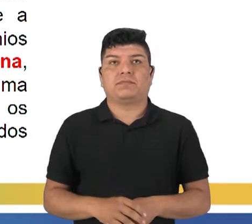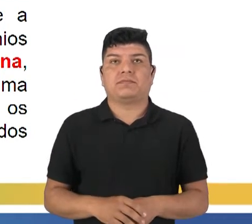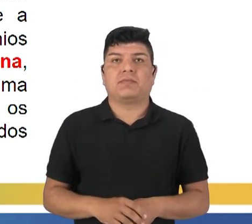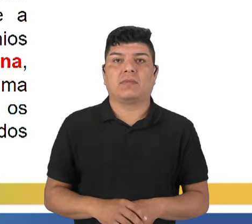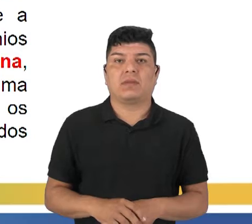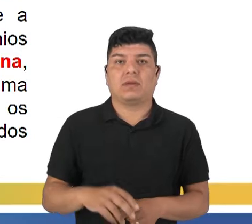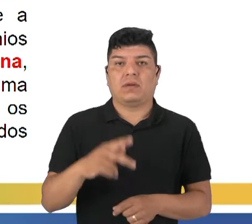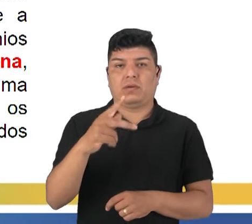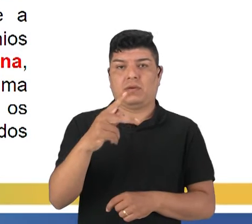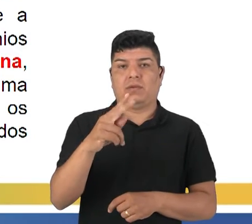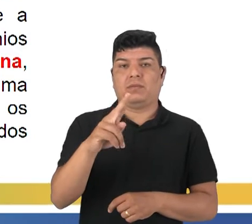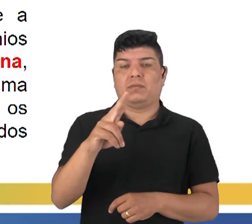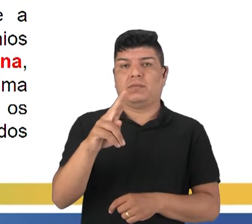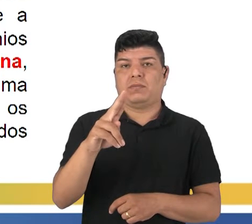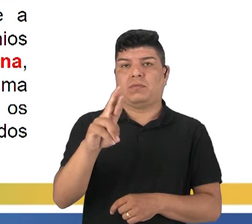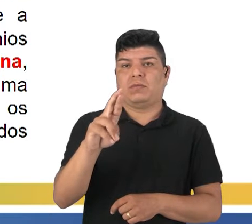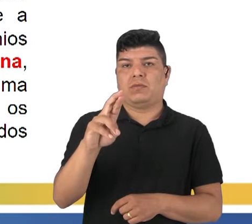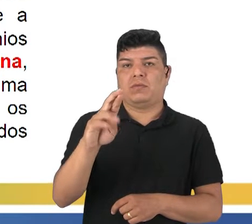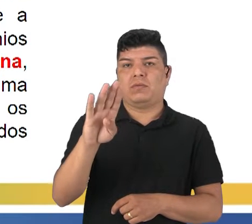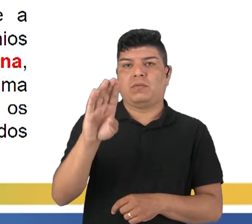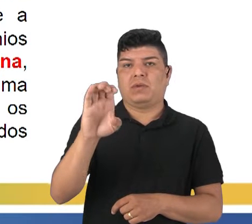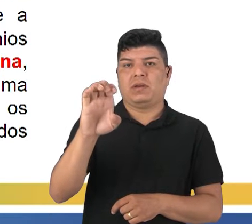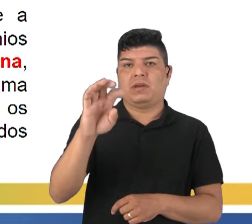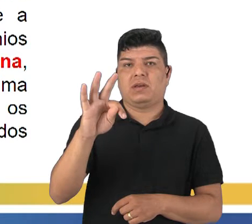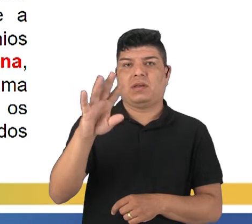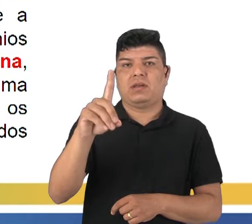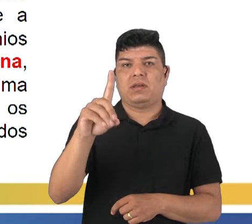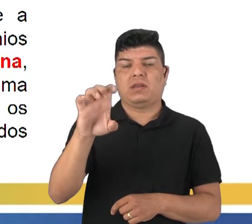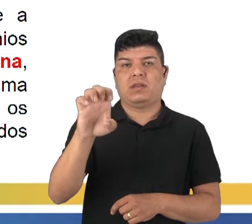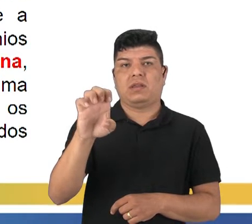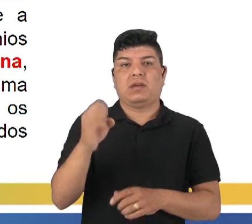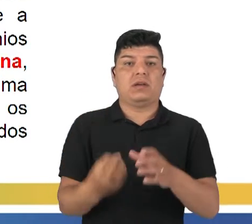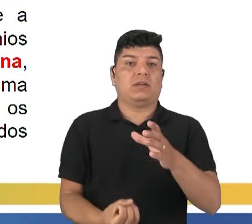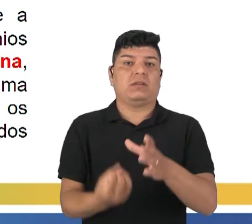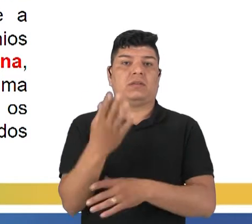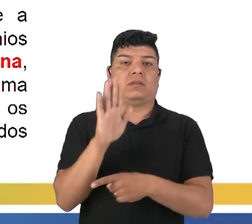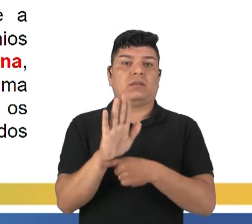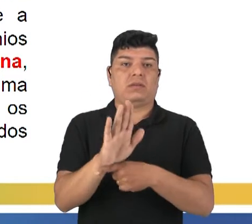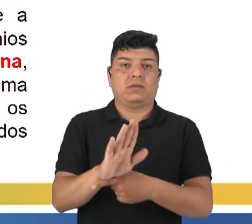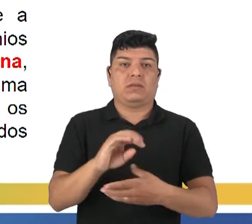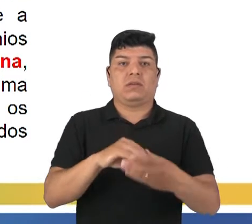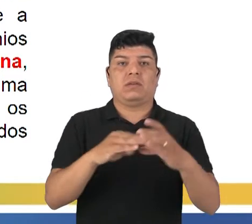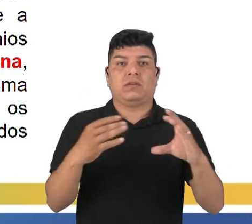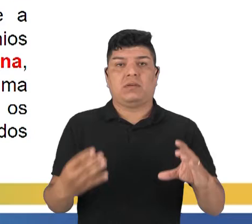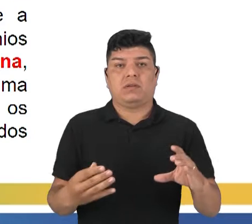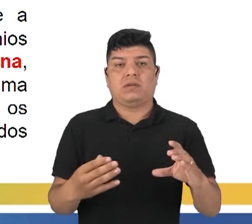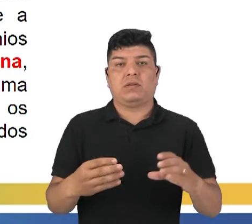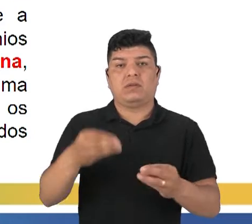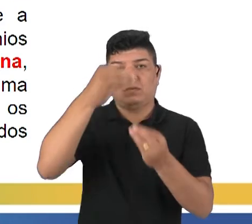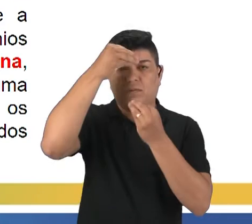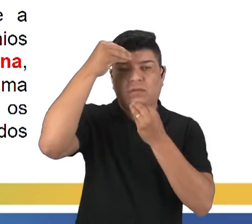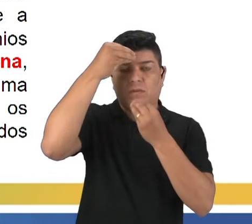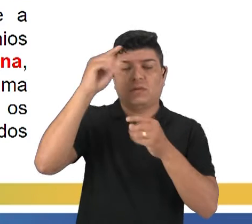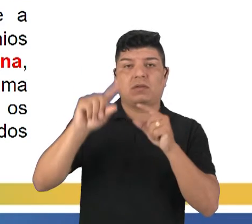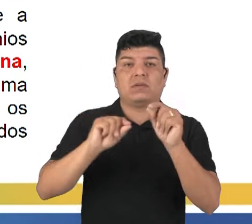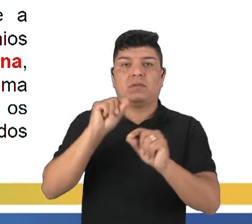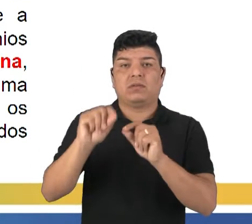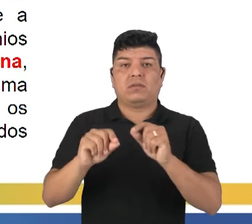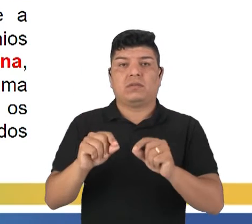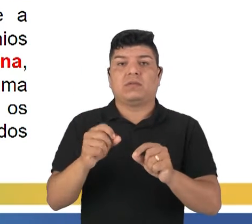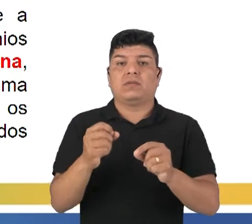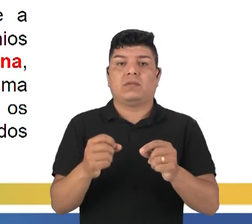puberdade, o estrogênio, ele atua no surgimento de caracteres sexuais secundários, ou seja, na formação